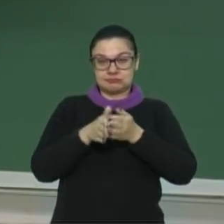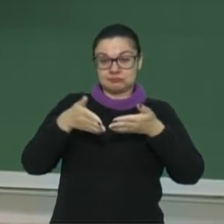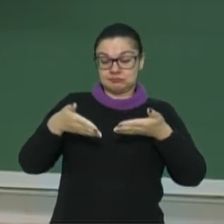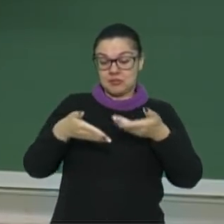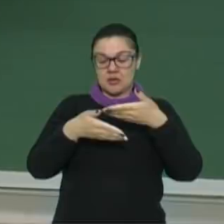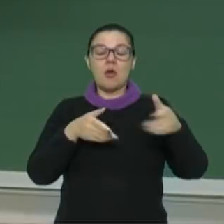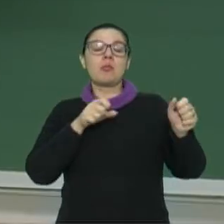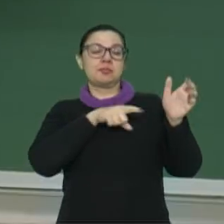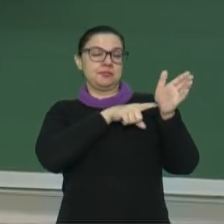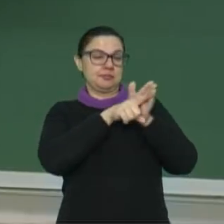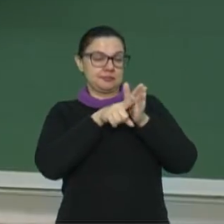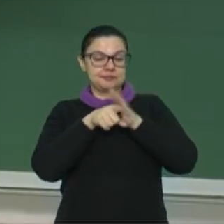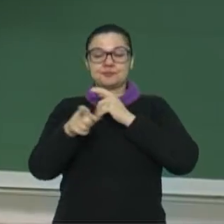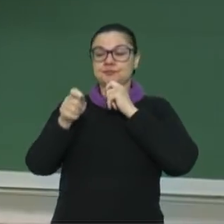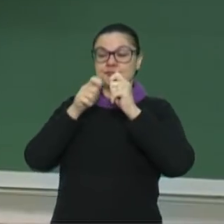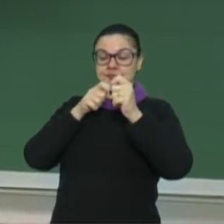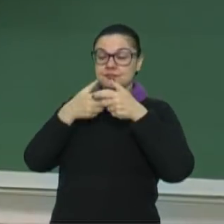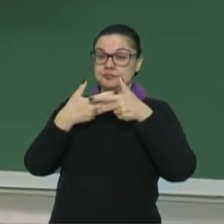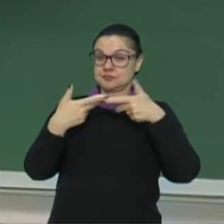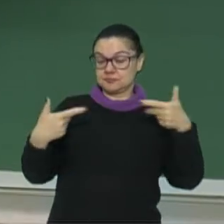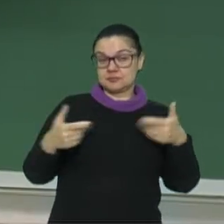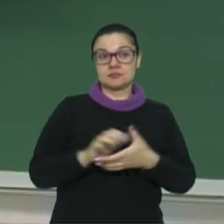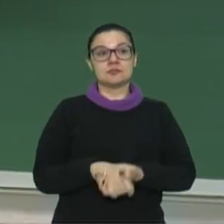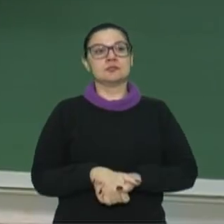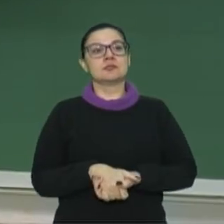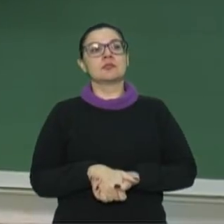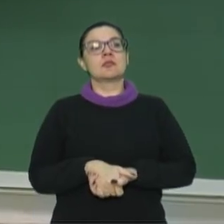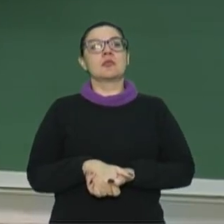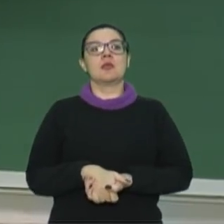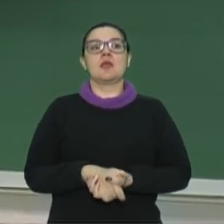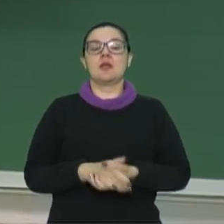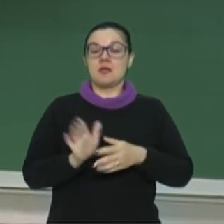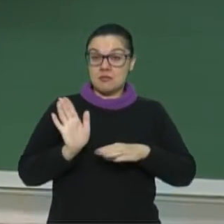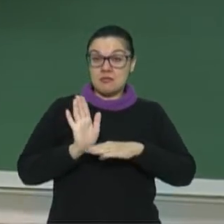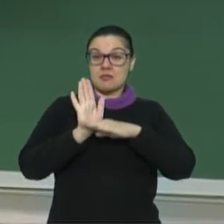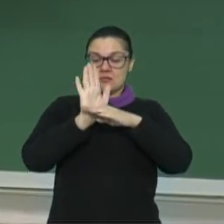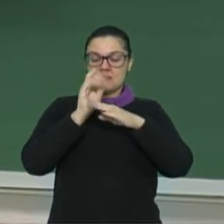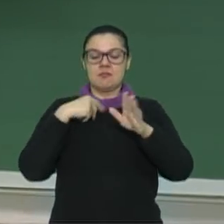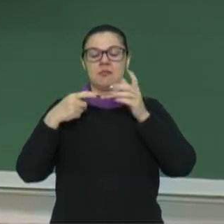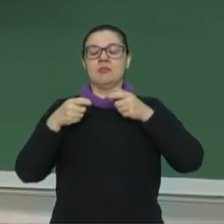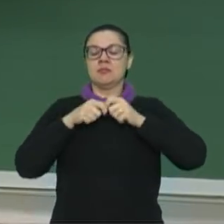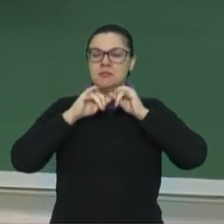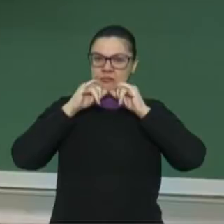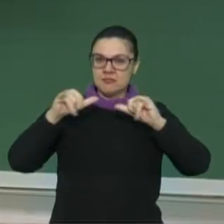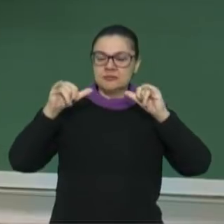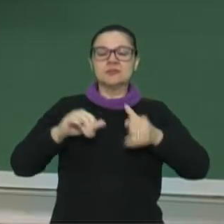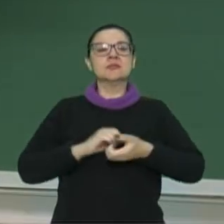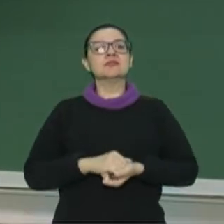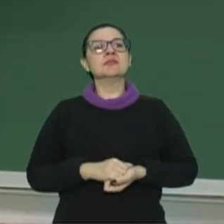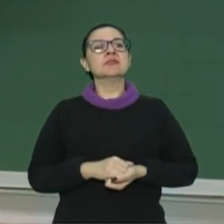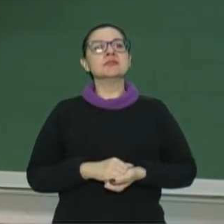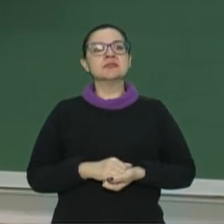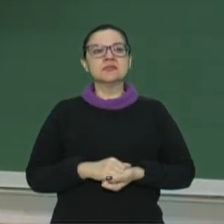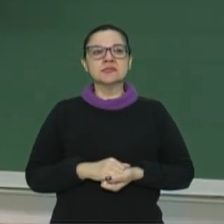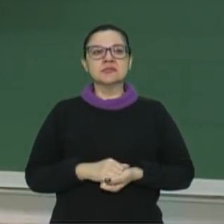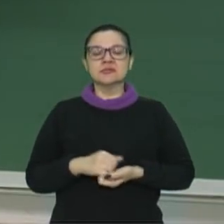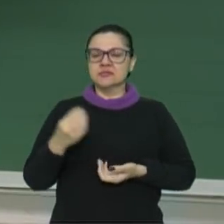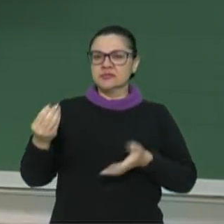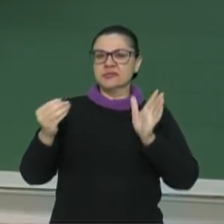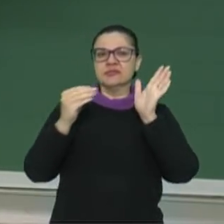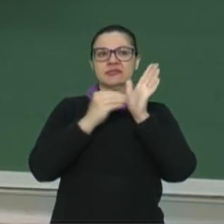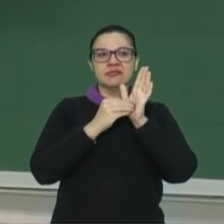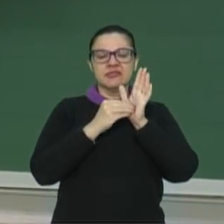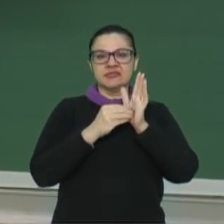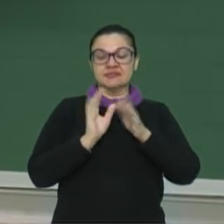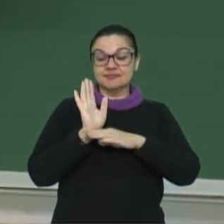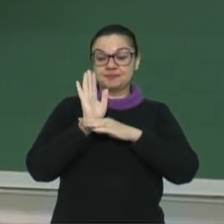pode ter feito pesquisa, entrevistas e tudo mais para auxiliar na reportagem, né? E aí você tem colaboração